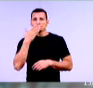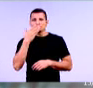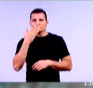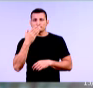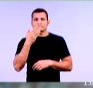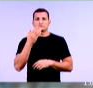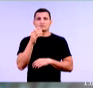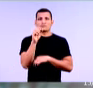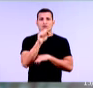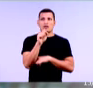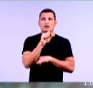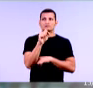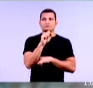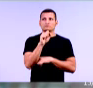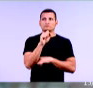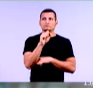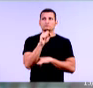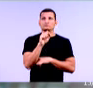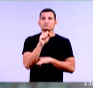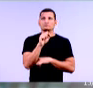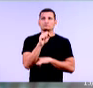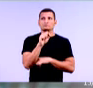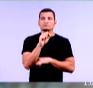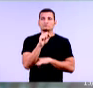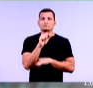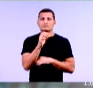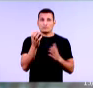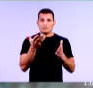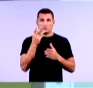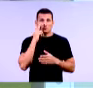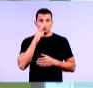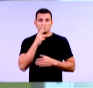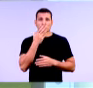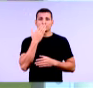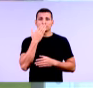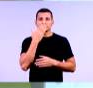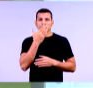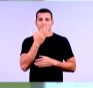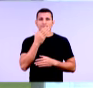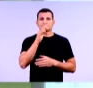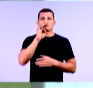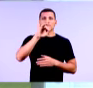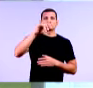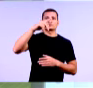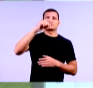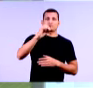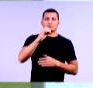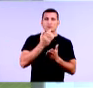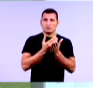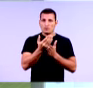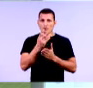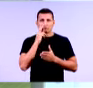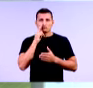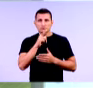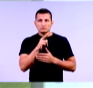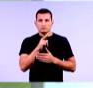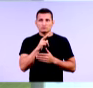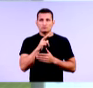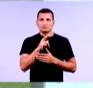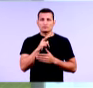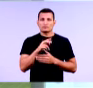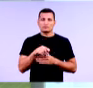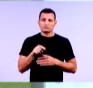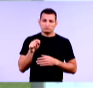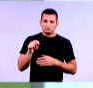Olha o que eu estou falando agora, né? Objetos do tipo. Se eu começo a olhar isso aqui, ó, isso aqui é